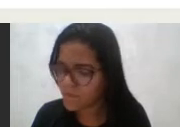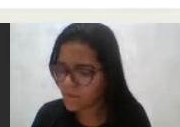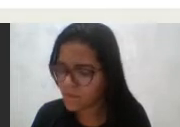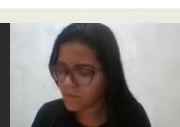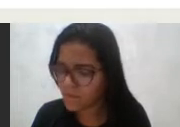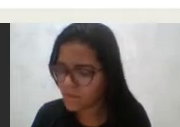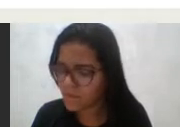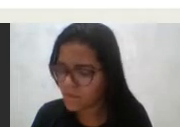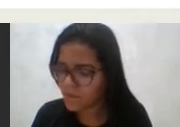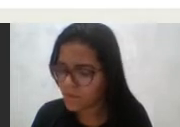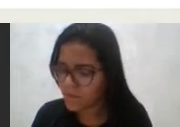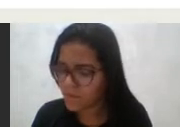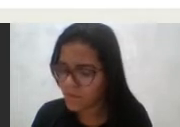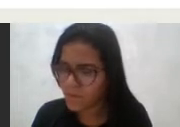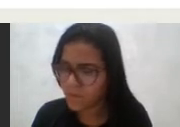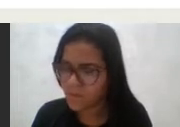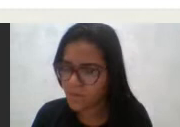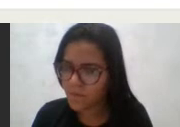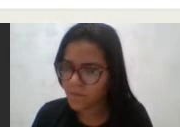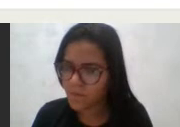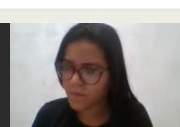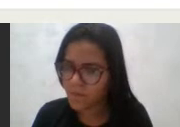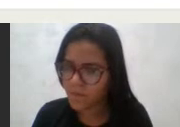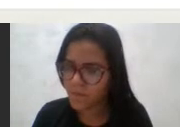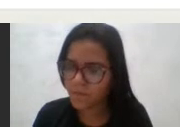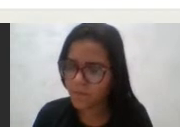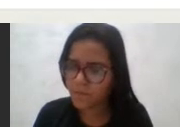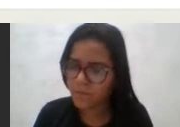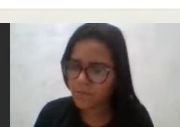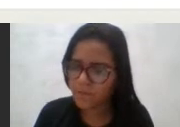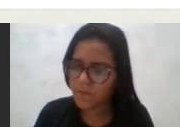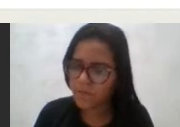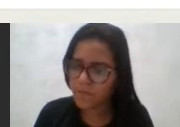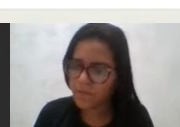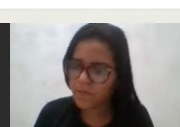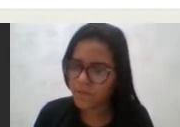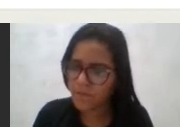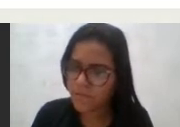O professor podia não ter riscado a foto aí.